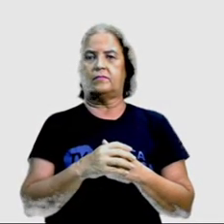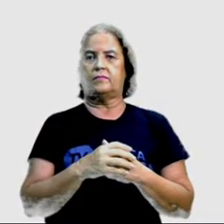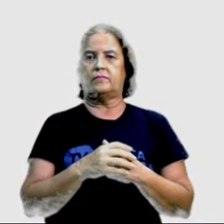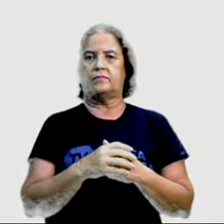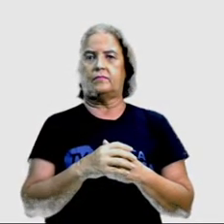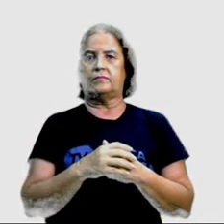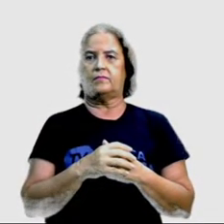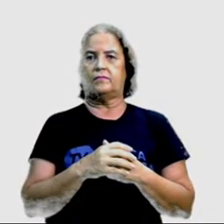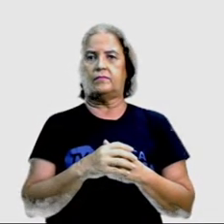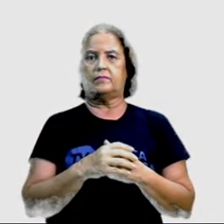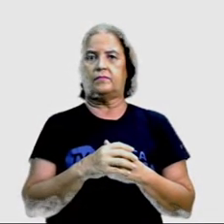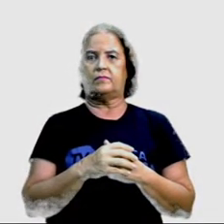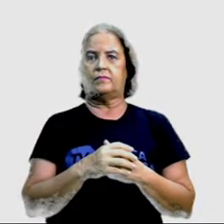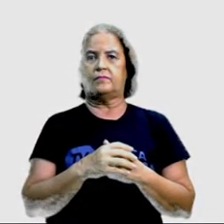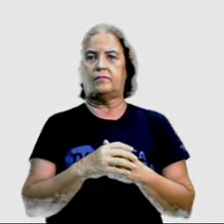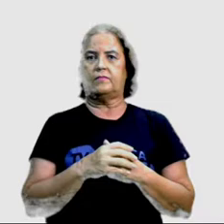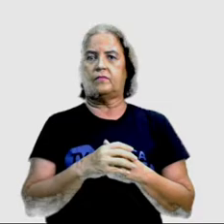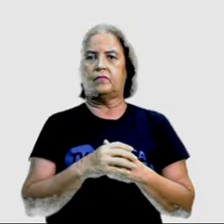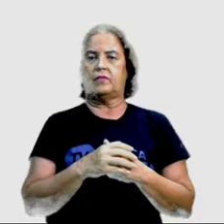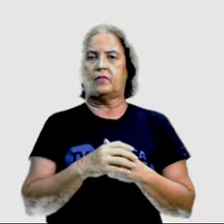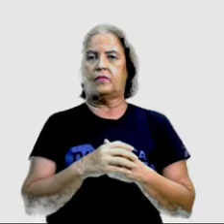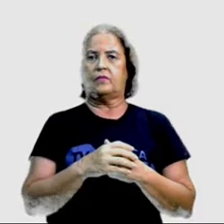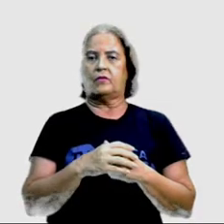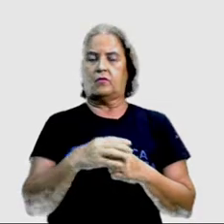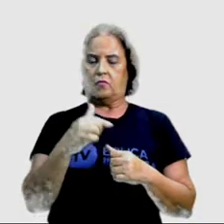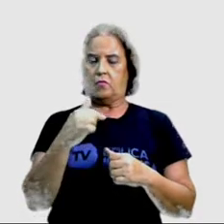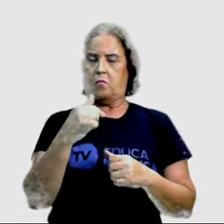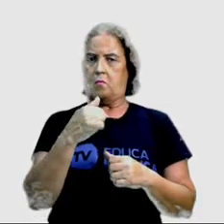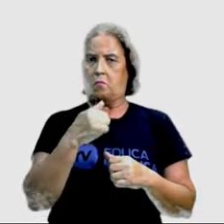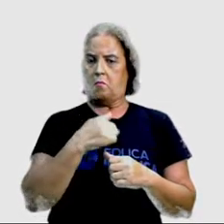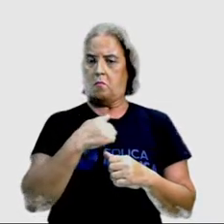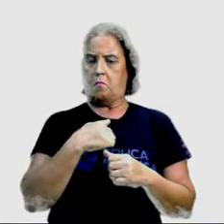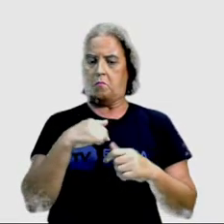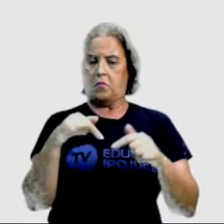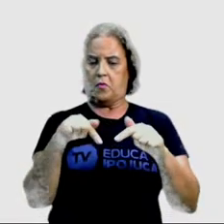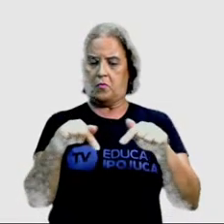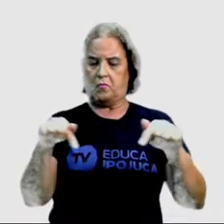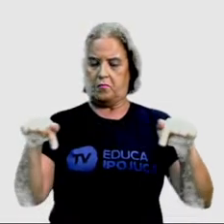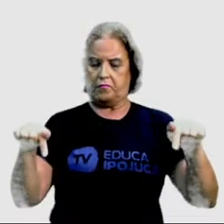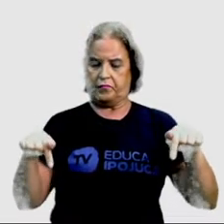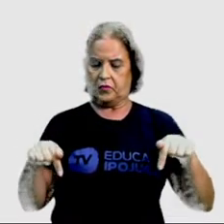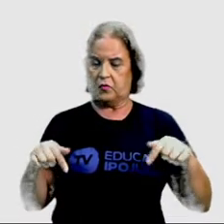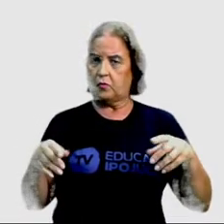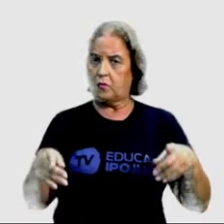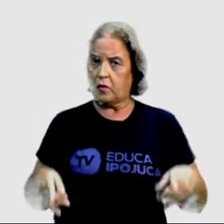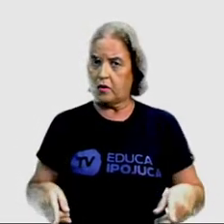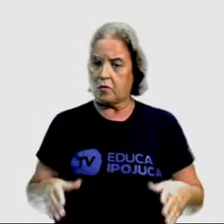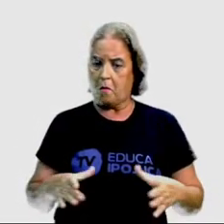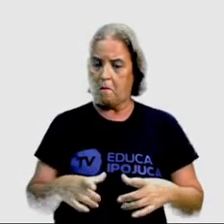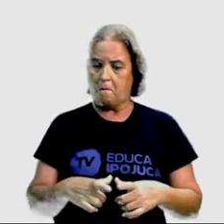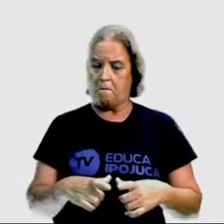my brother's. O meu quarto é maior do que o